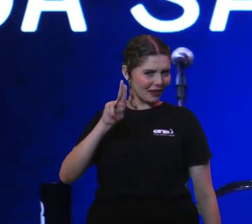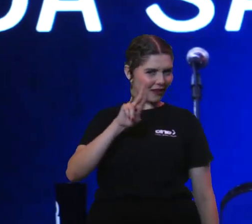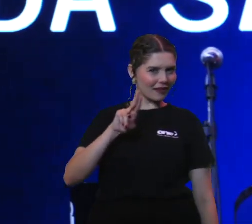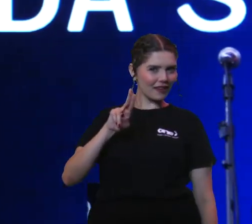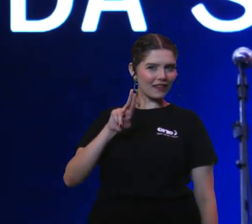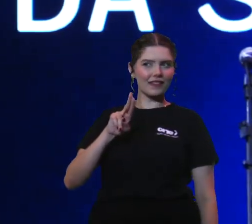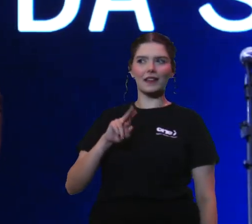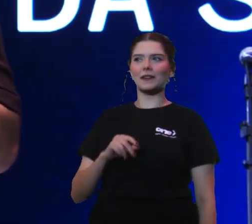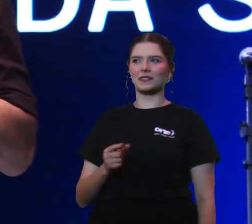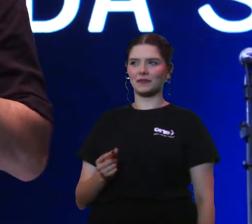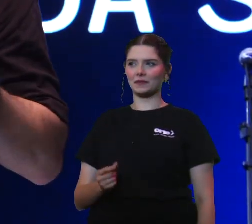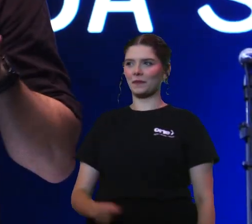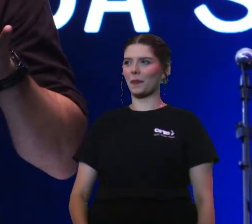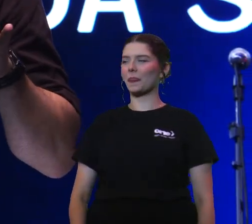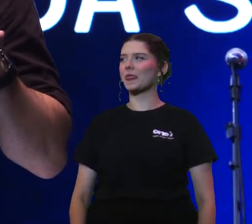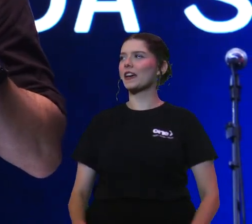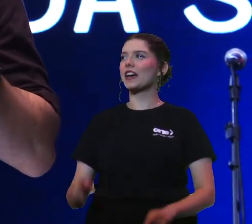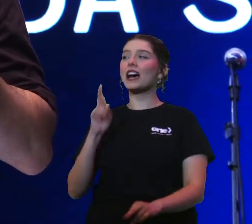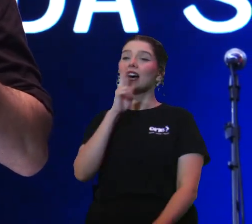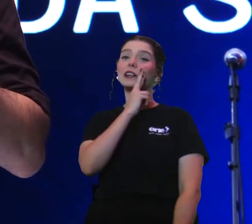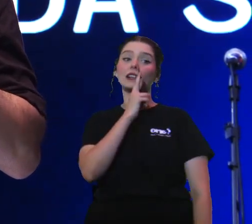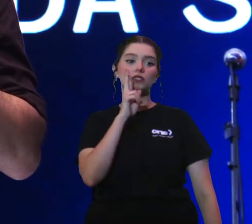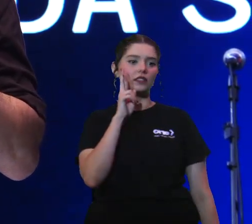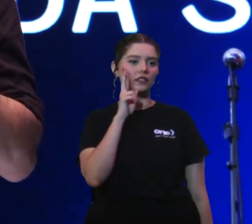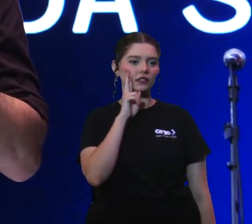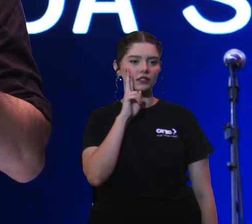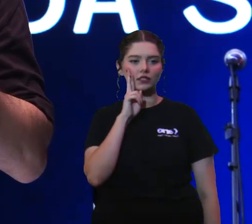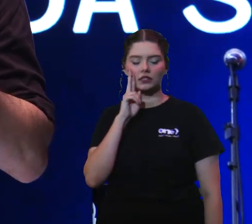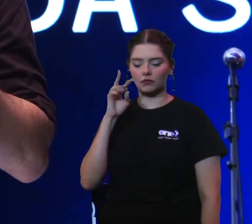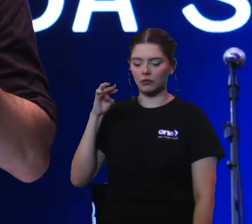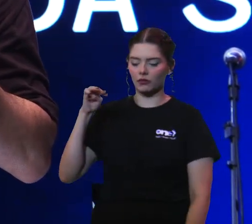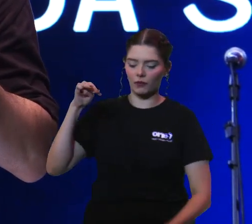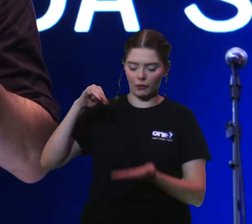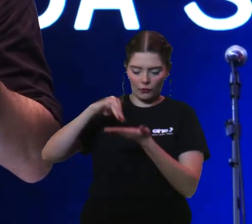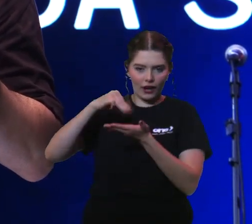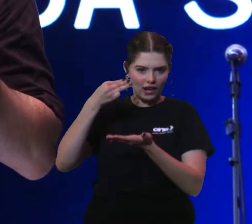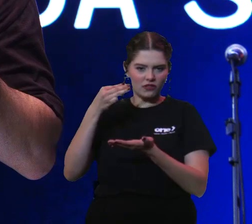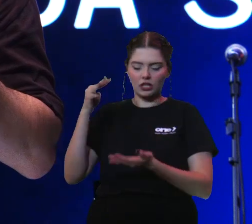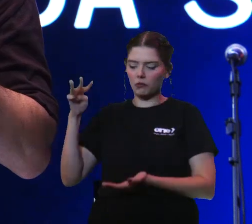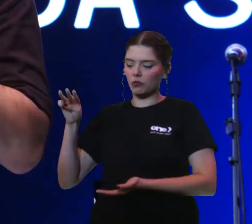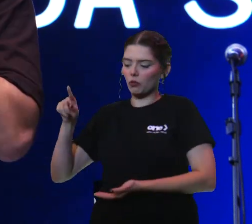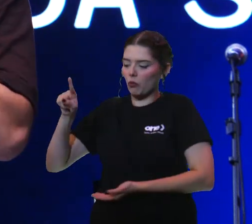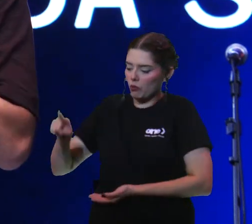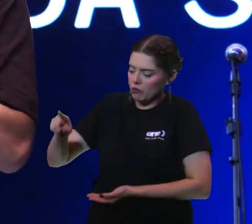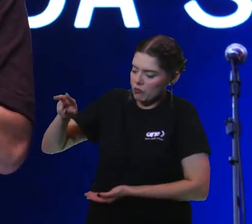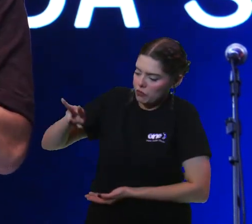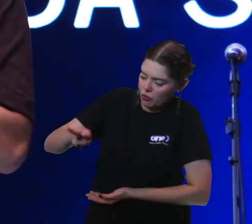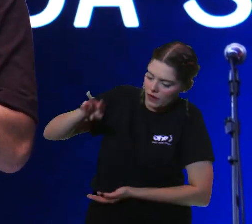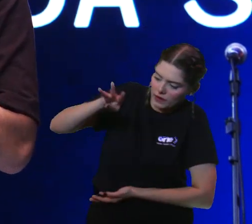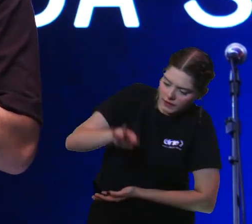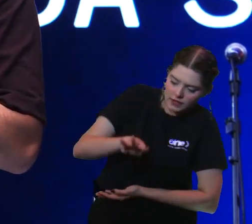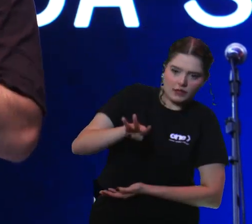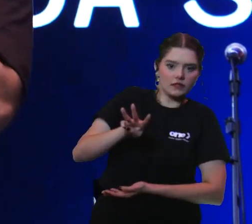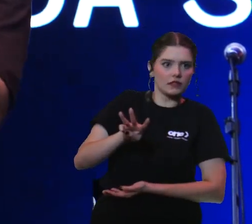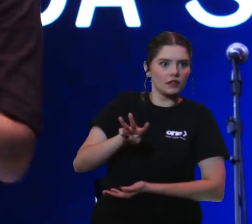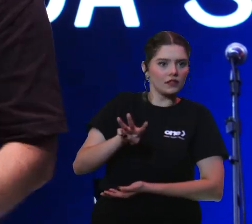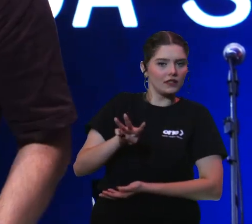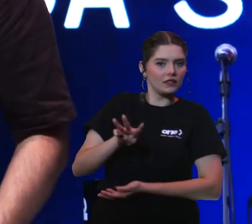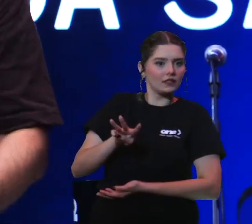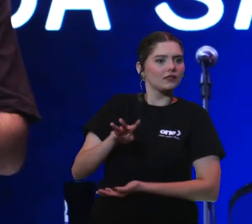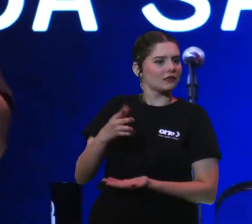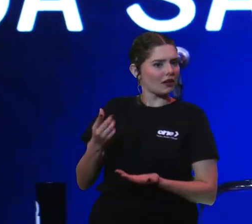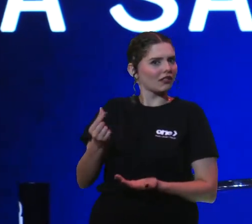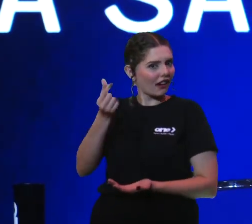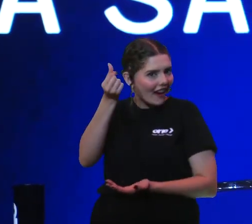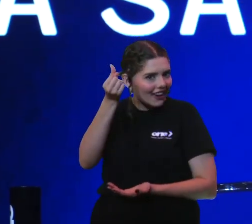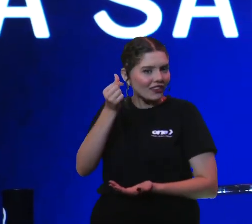aqueles restaurantes que tem 3 talheres de cada lado do prato? Nesse nível, negócio chique, gente. Outro dia eu estava numa